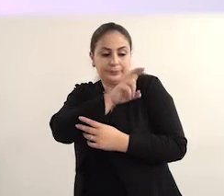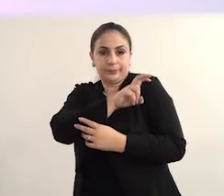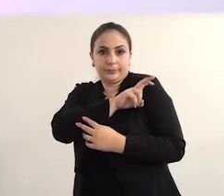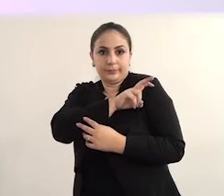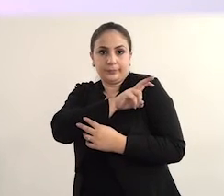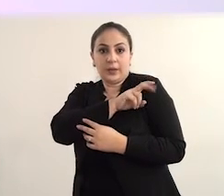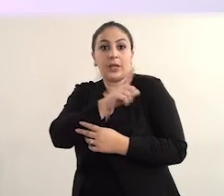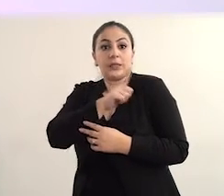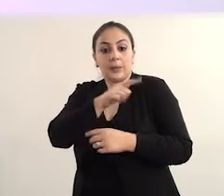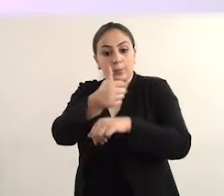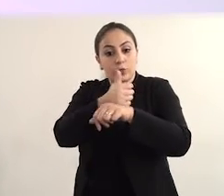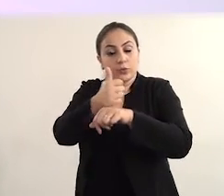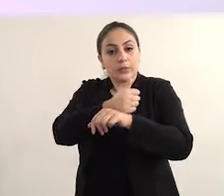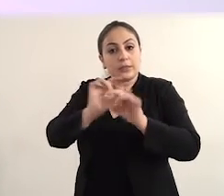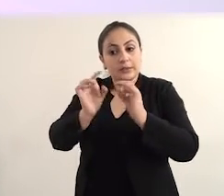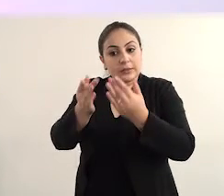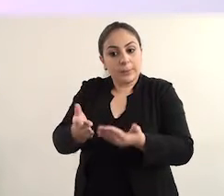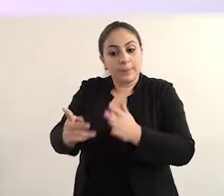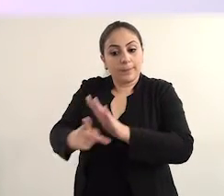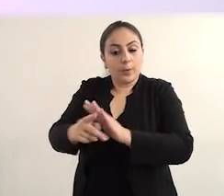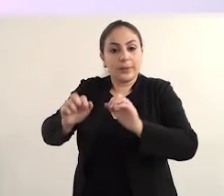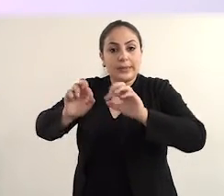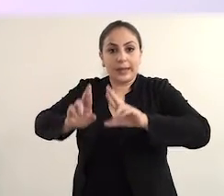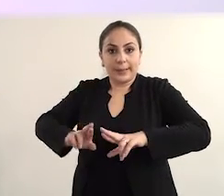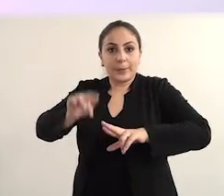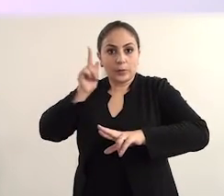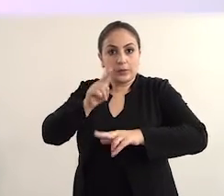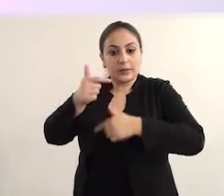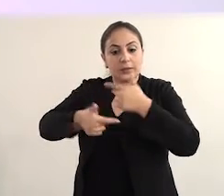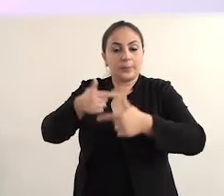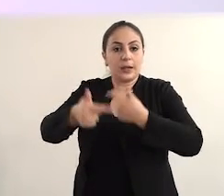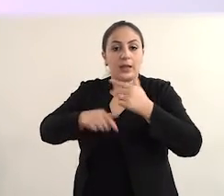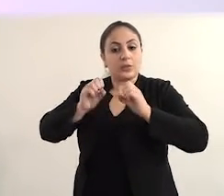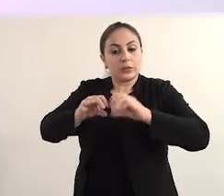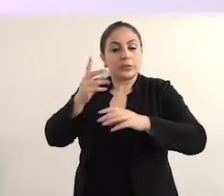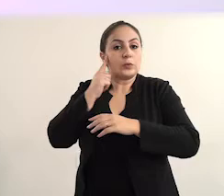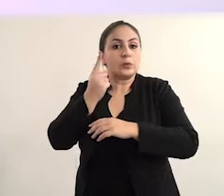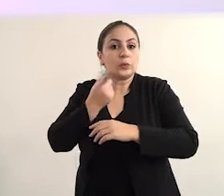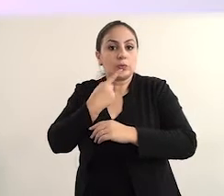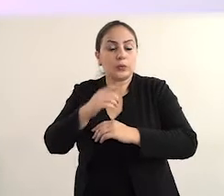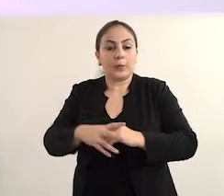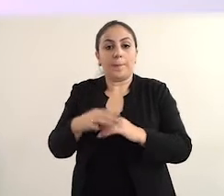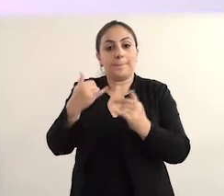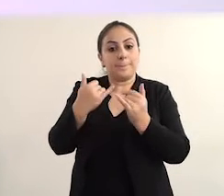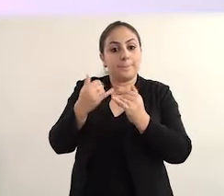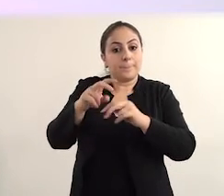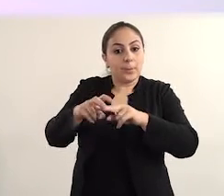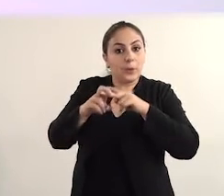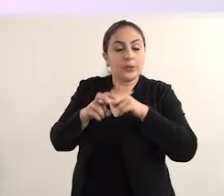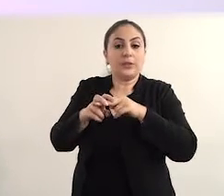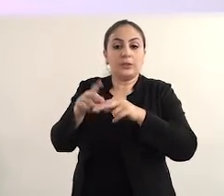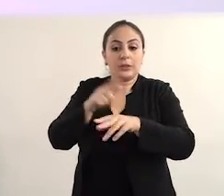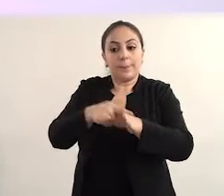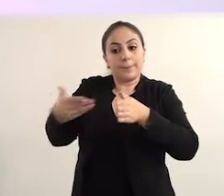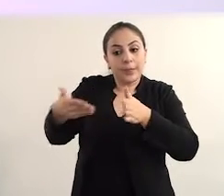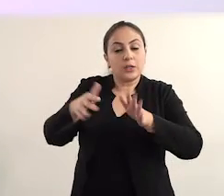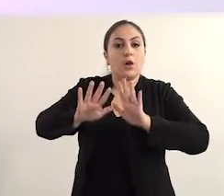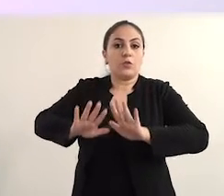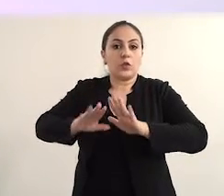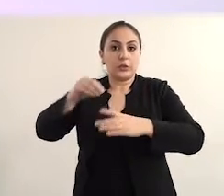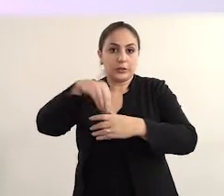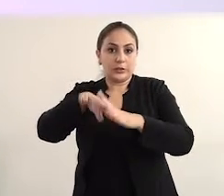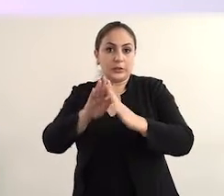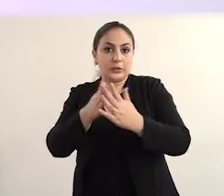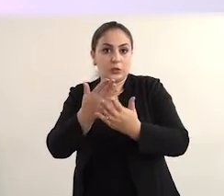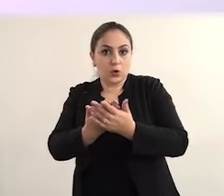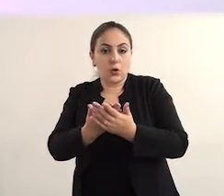tem profissionais especializados na área para trabalhar com a educação de surdos. Então, por esse tempo, por esse período, ela ficou,